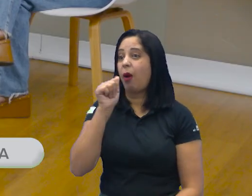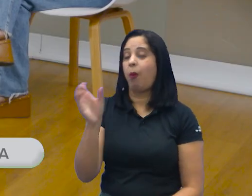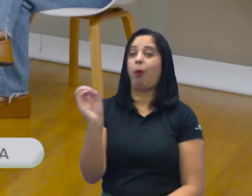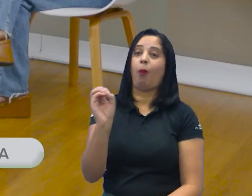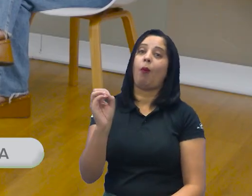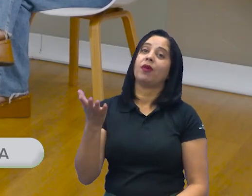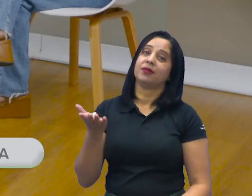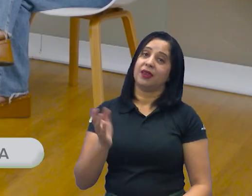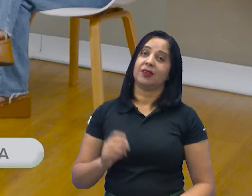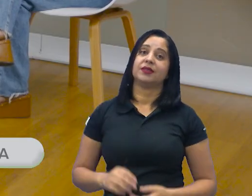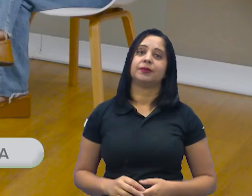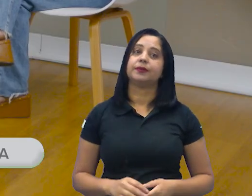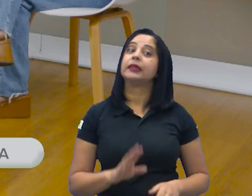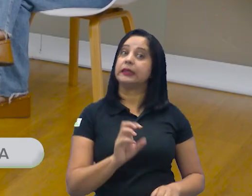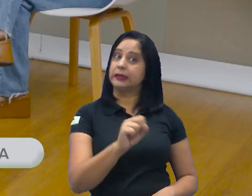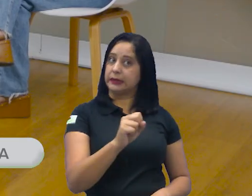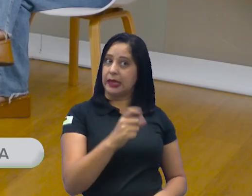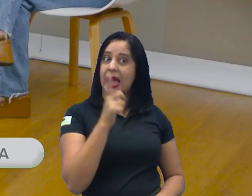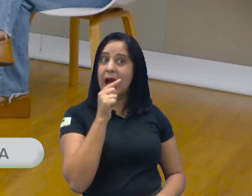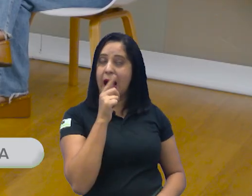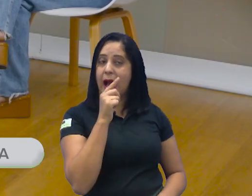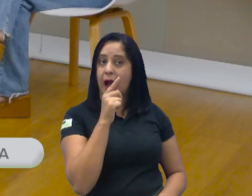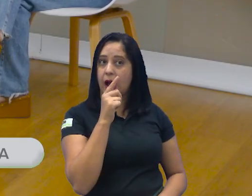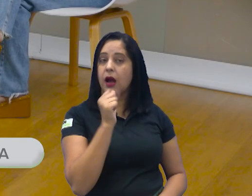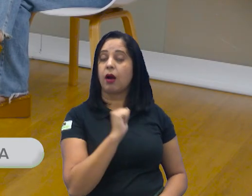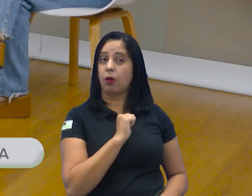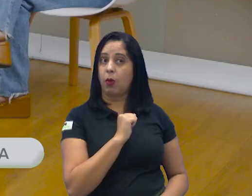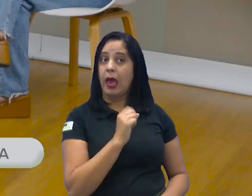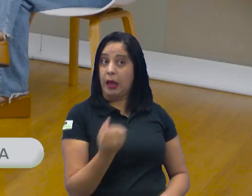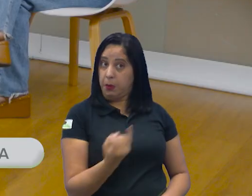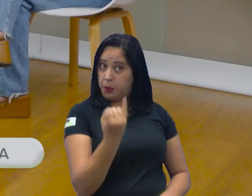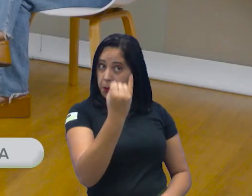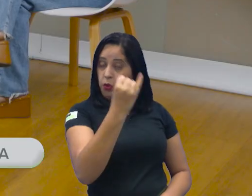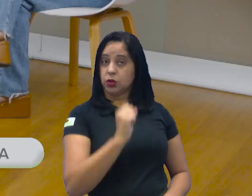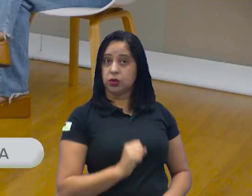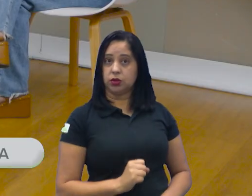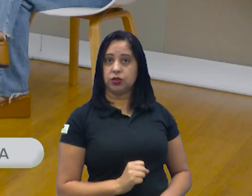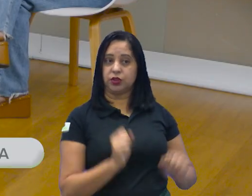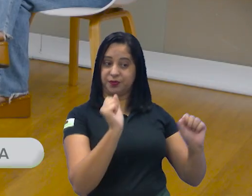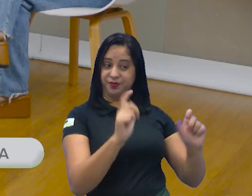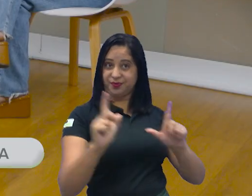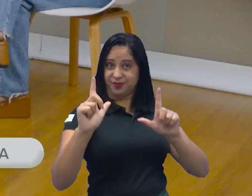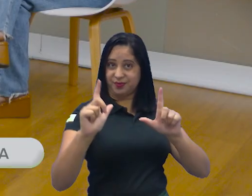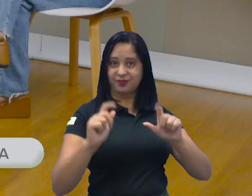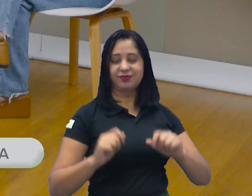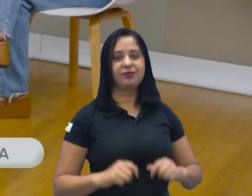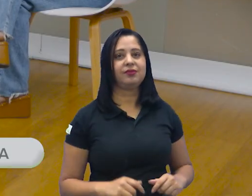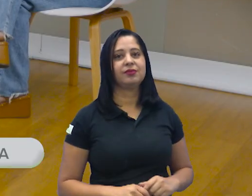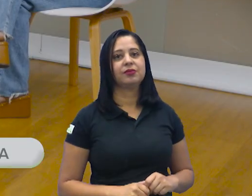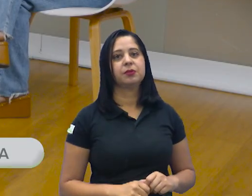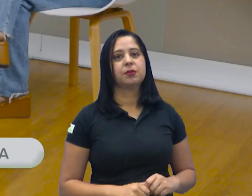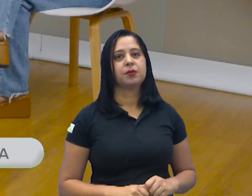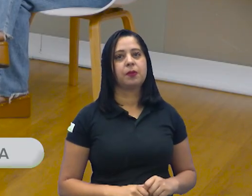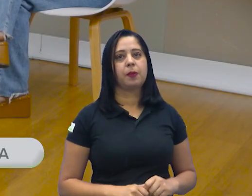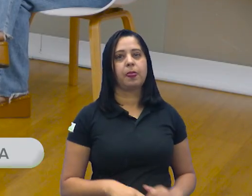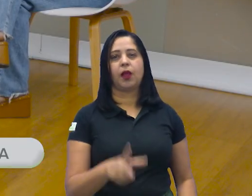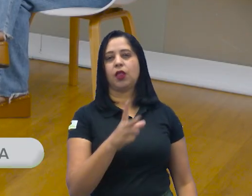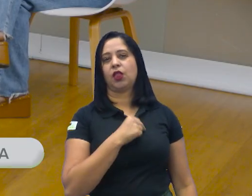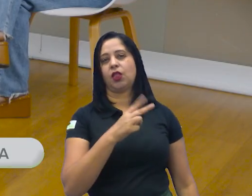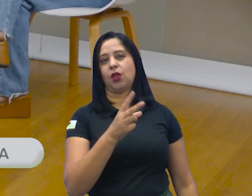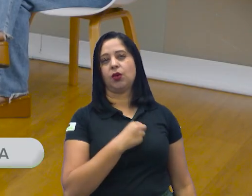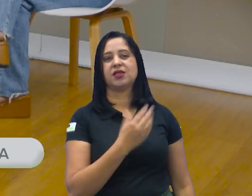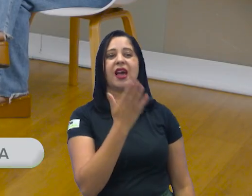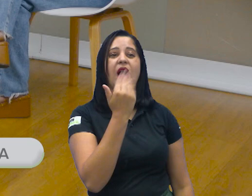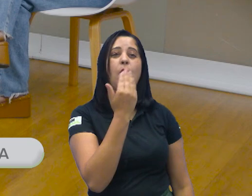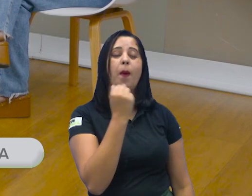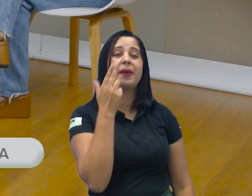a água é fundamental. Como nutricionista, né, vocês defendem bastante essa questão. Matheus, vamos para a próxima tela, por favor. Olha lá. Nossa, consumir doces